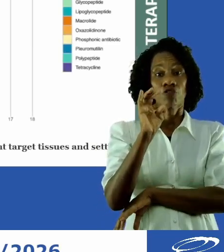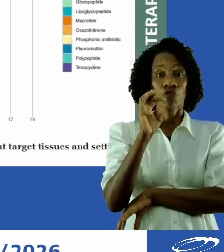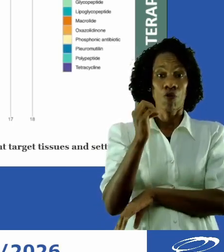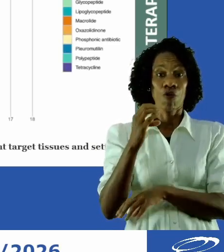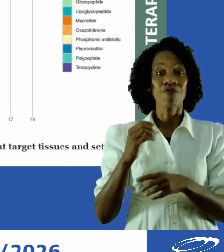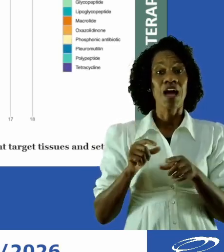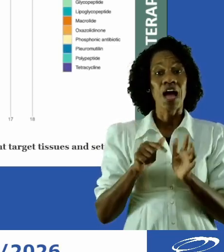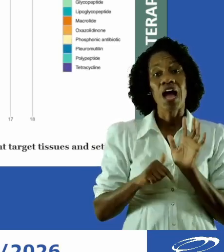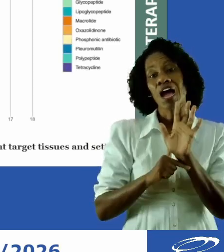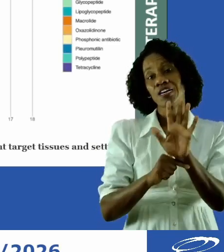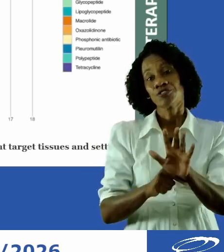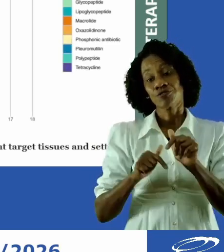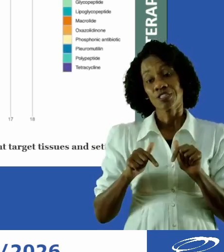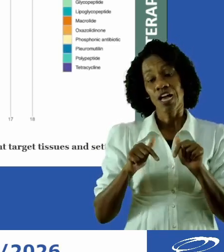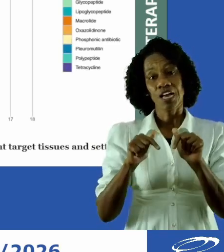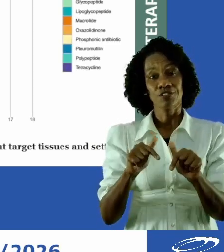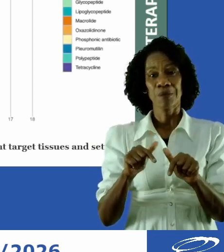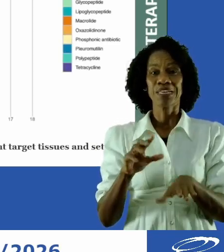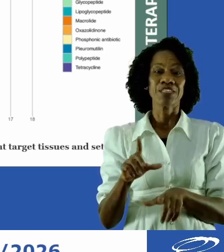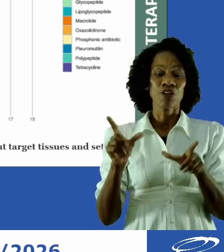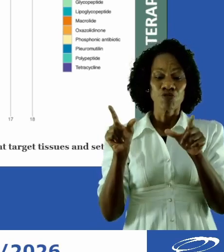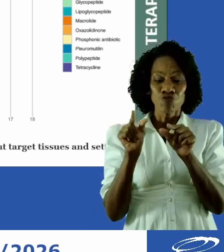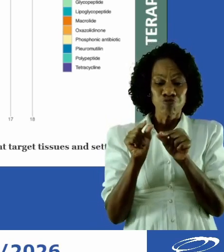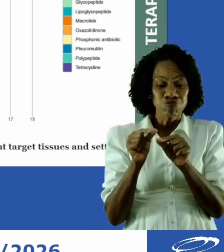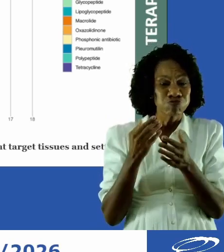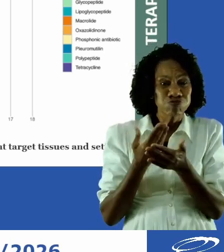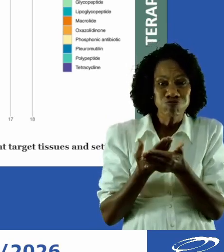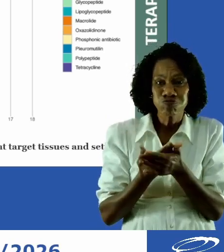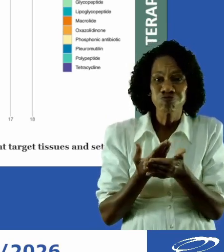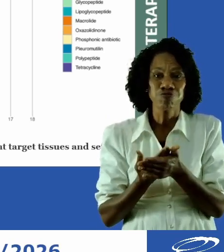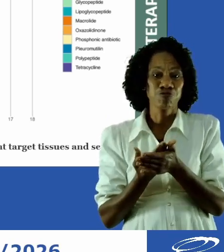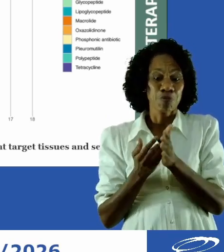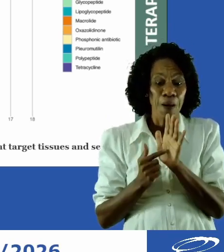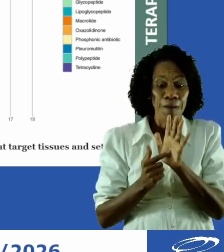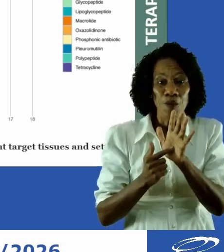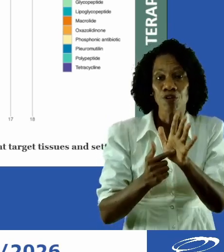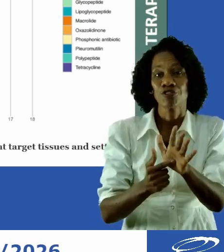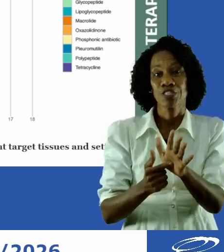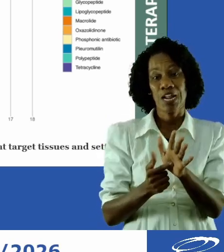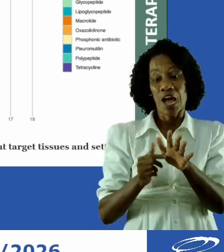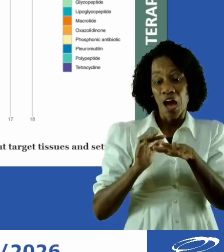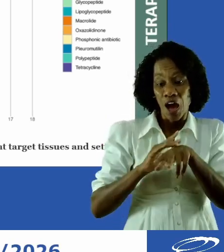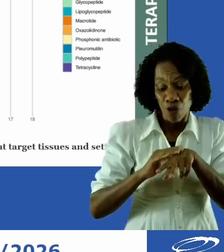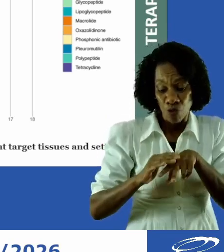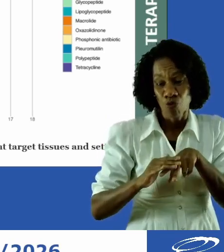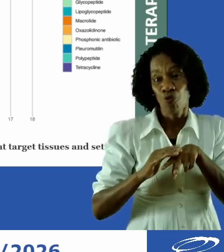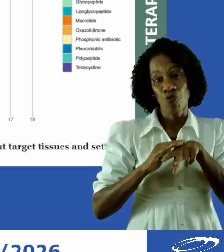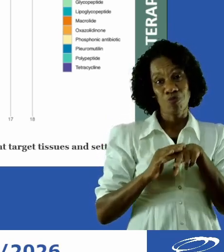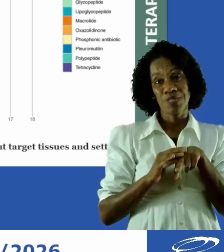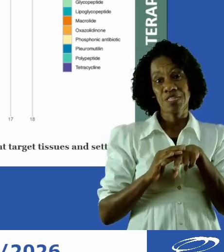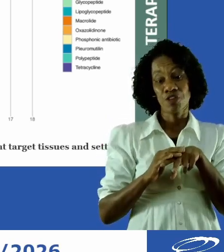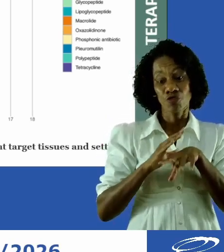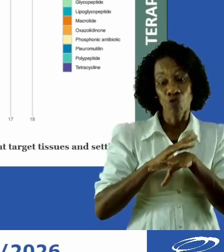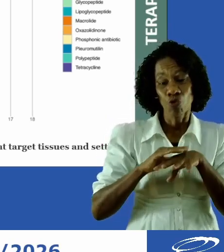poucos estudos ainda que analisam como os antibióticos se difundem no osso para tratar uma infecção. A maioria dos estudos com cefalosporinas,